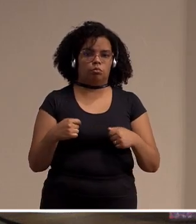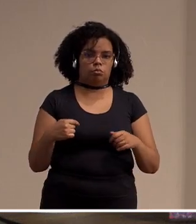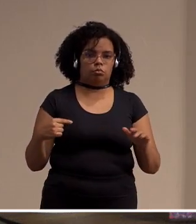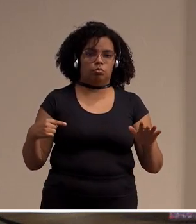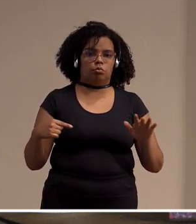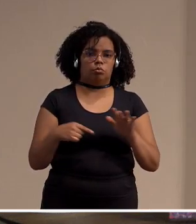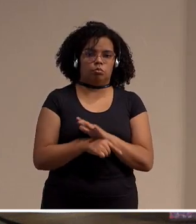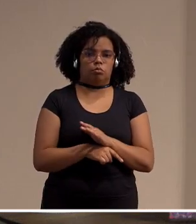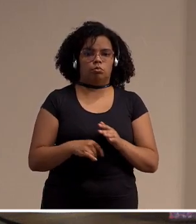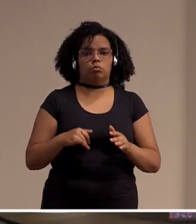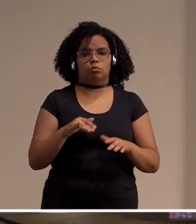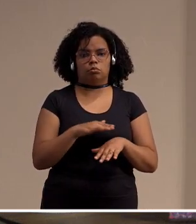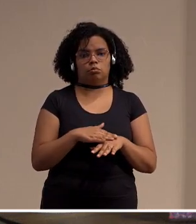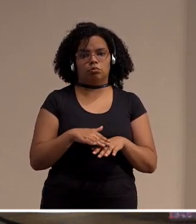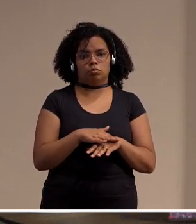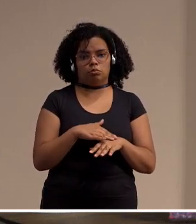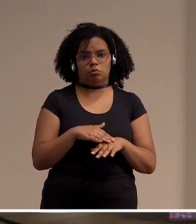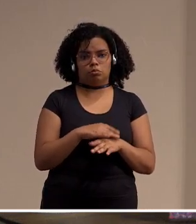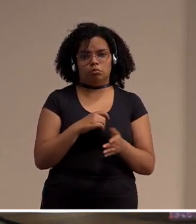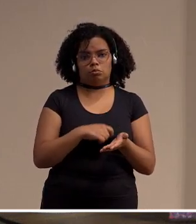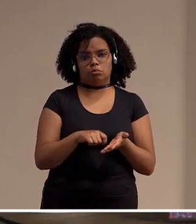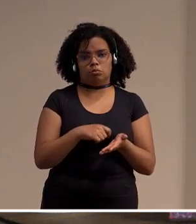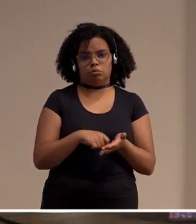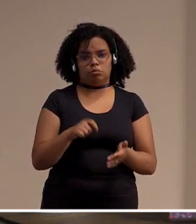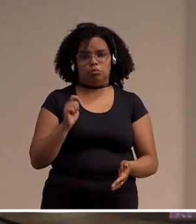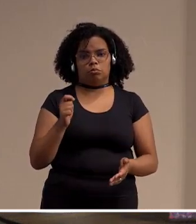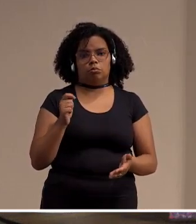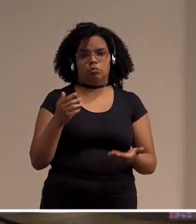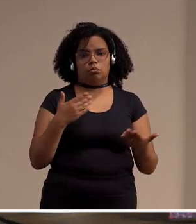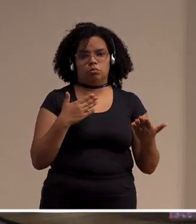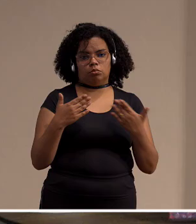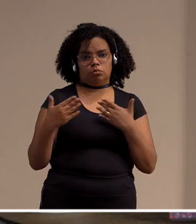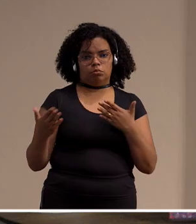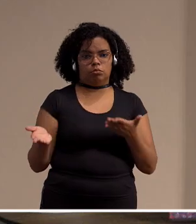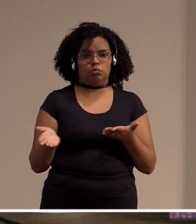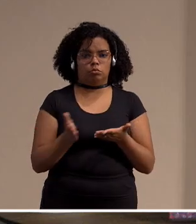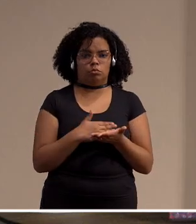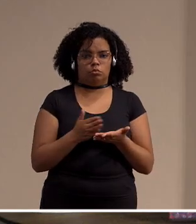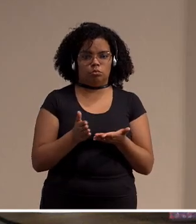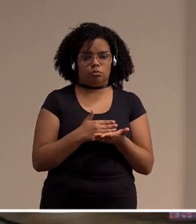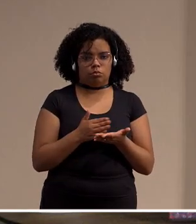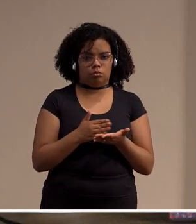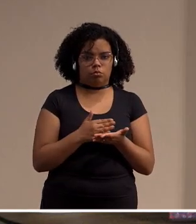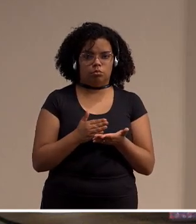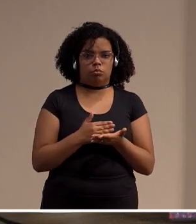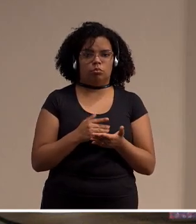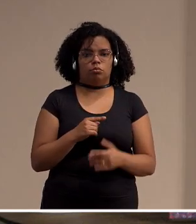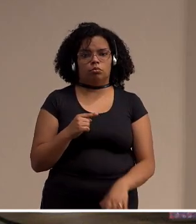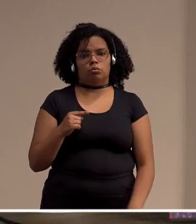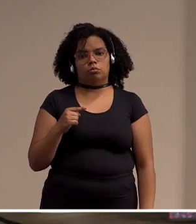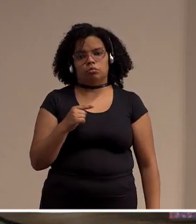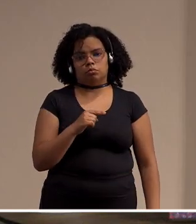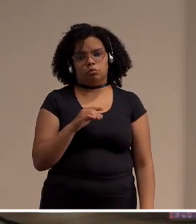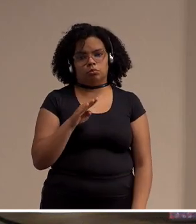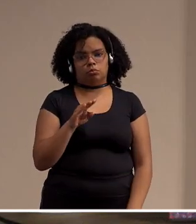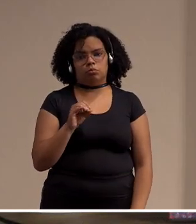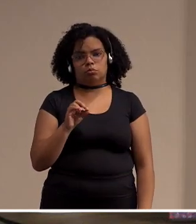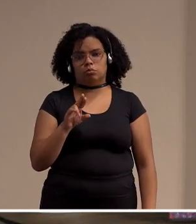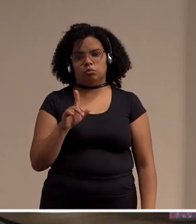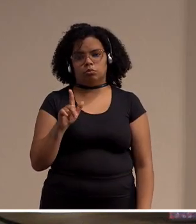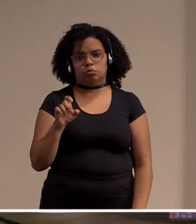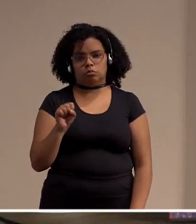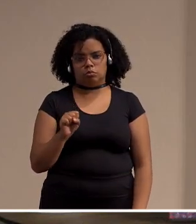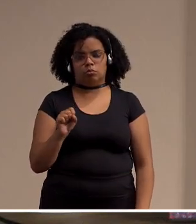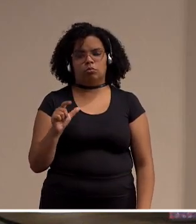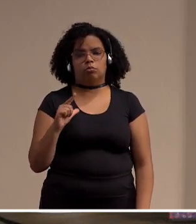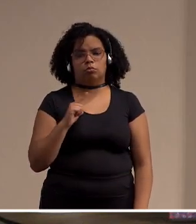com um escritor argentino, que de alguma forma você dialoga com o seu livro, que você dialoga com Borges, sobretudo o Aleph, né, que tem um